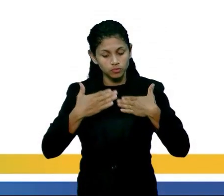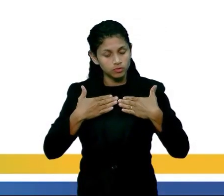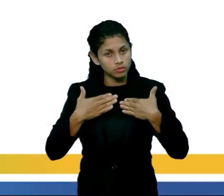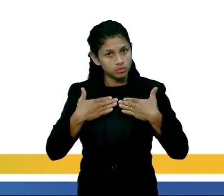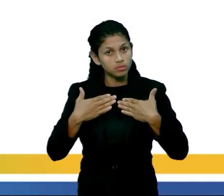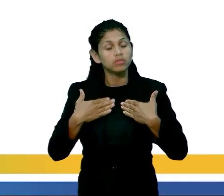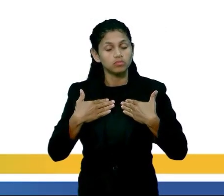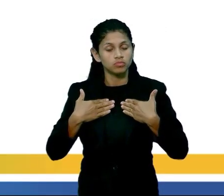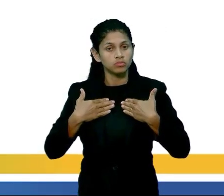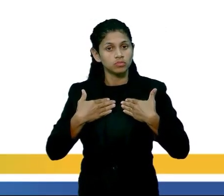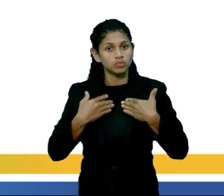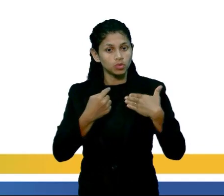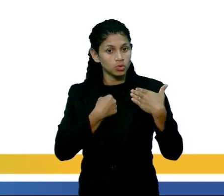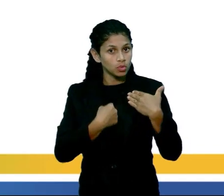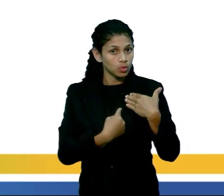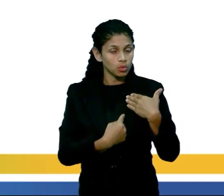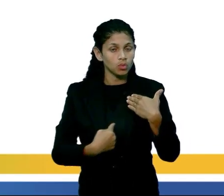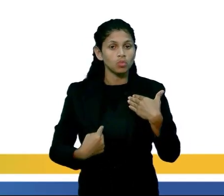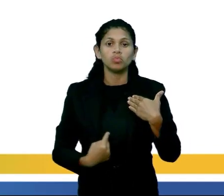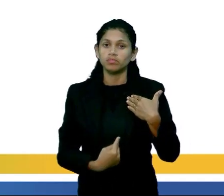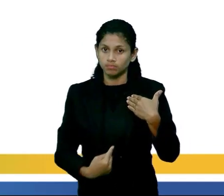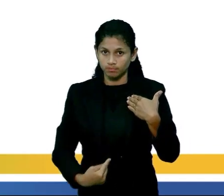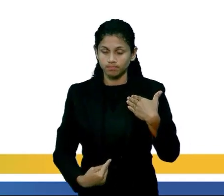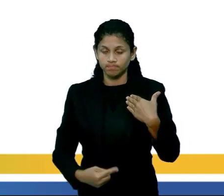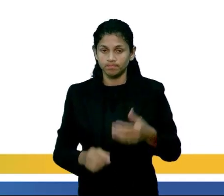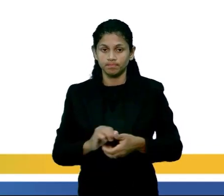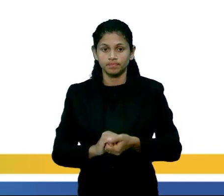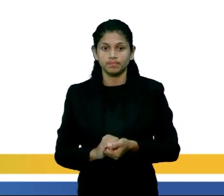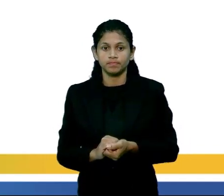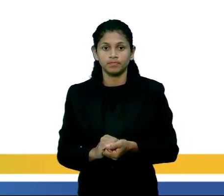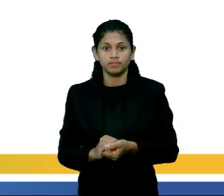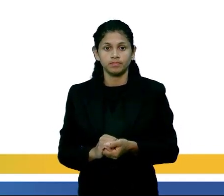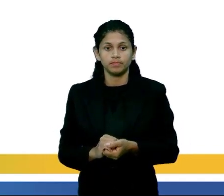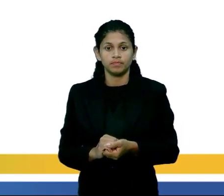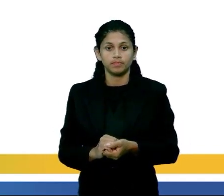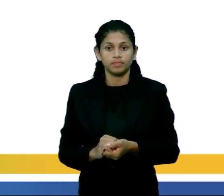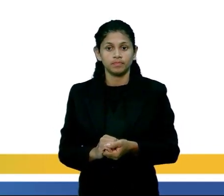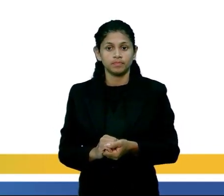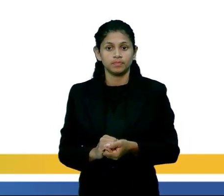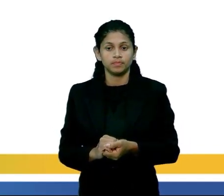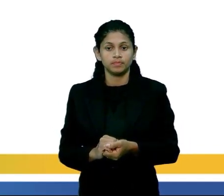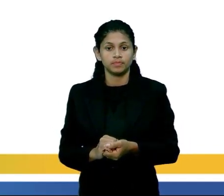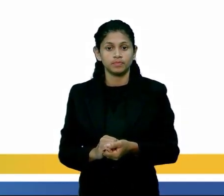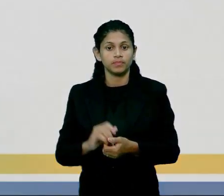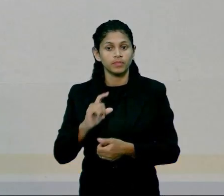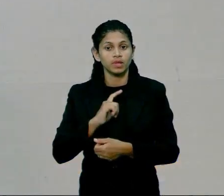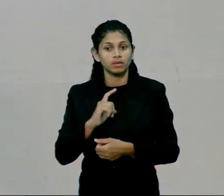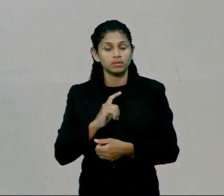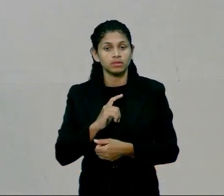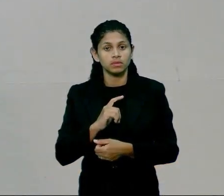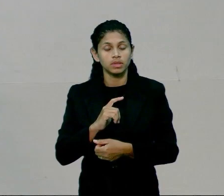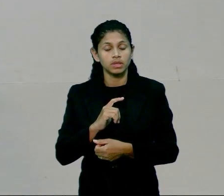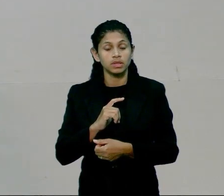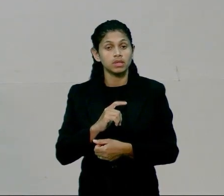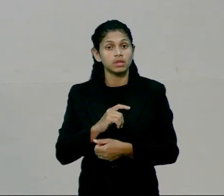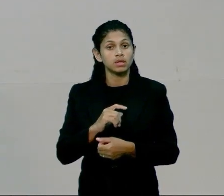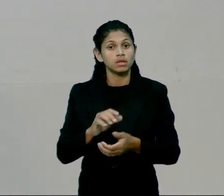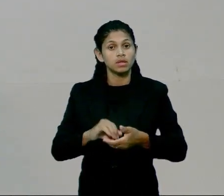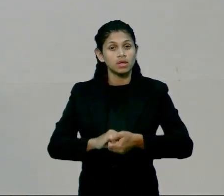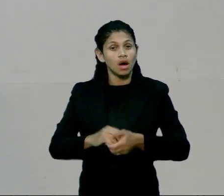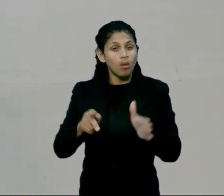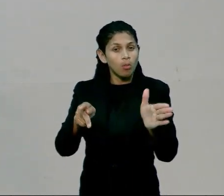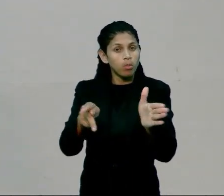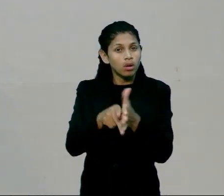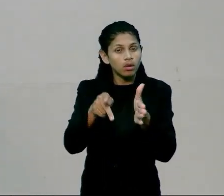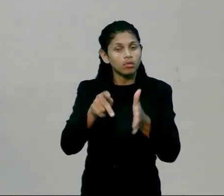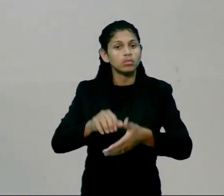gente mencionou aqui, ó, princípio da especificidade, ou também tem a do desuso. Qual o direcionamento? Deixa eu até ver se